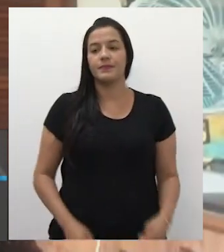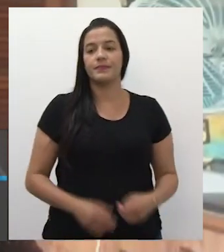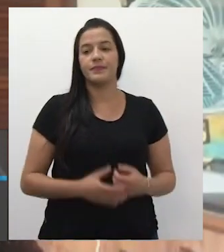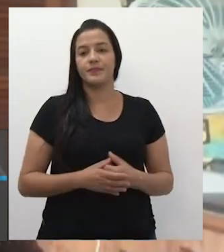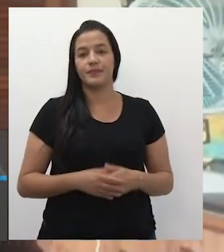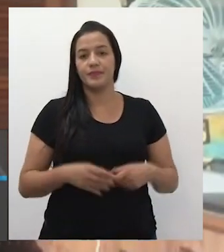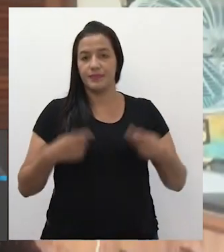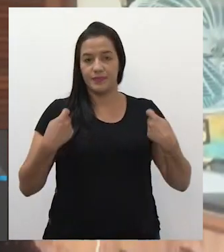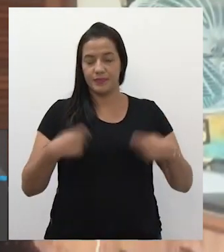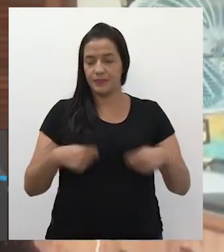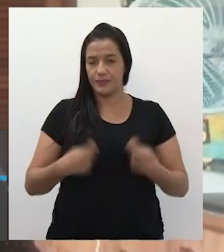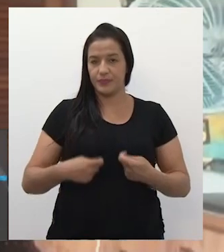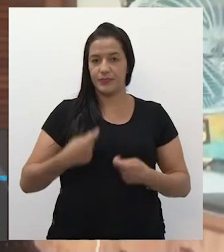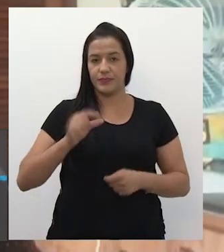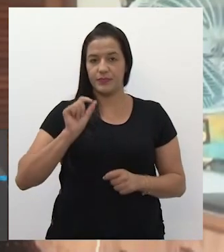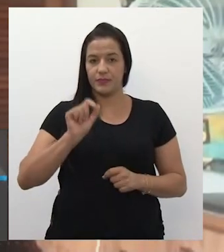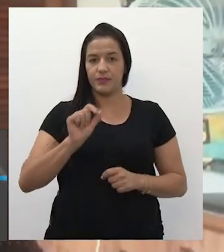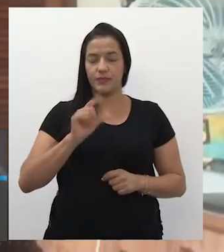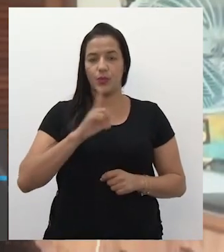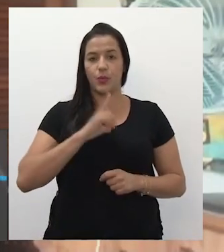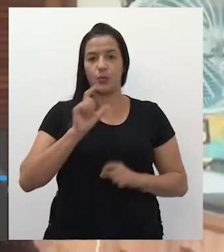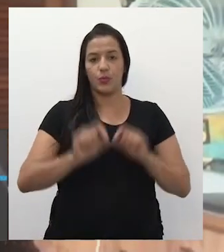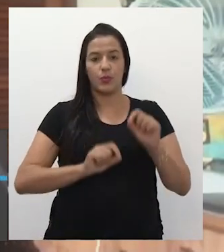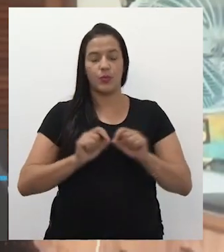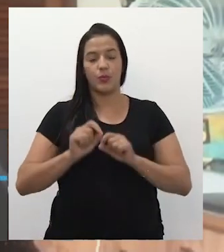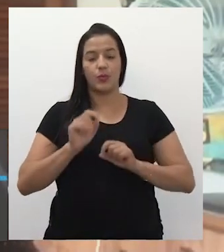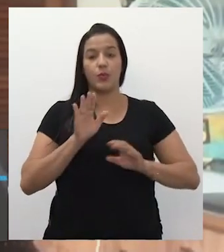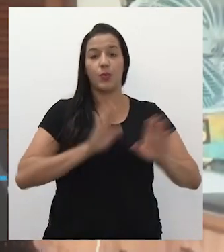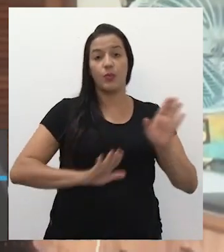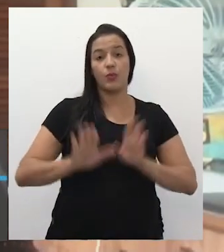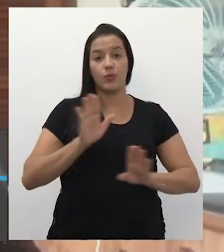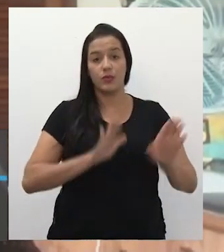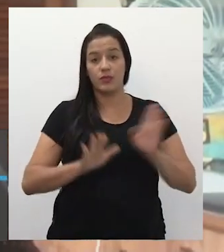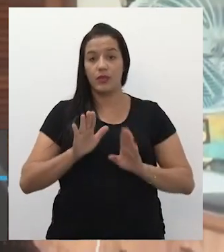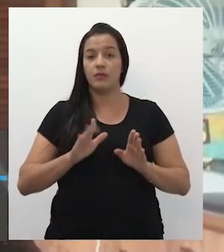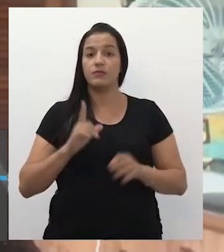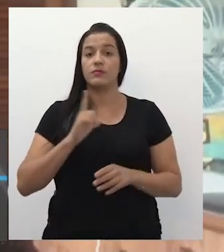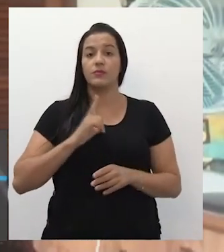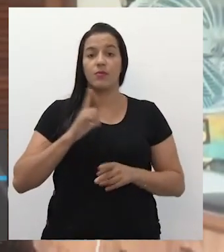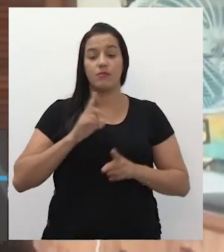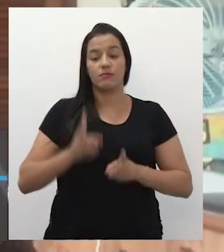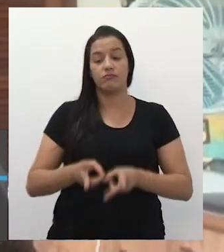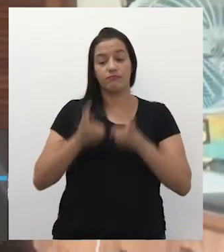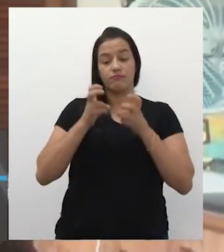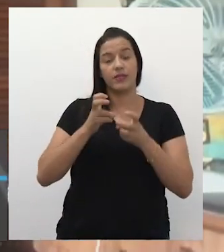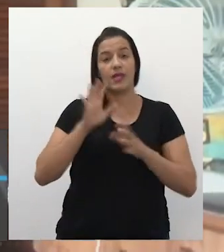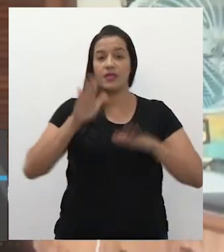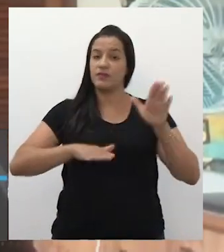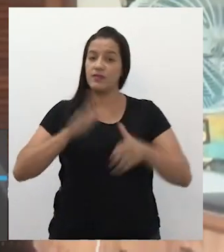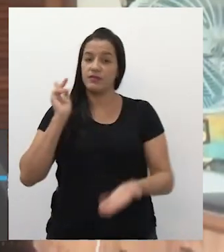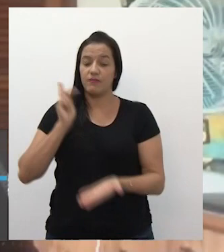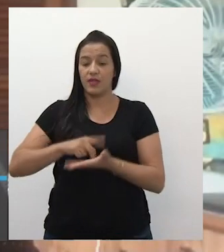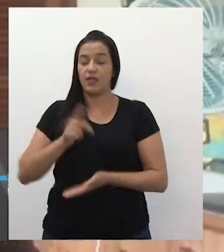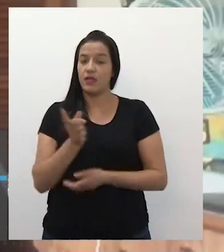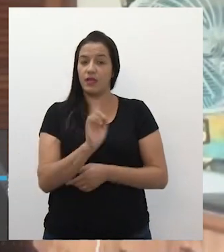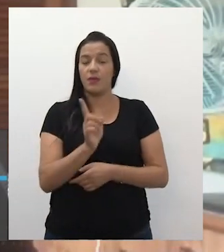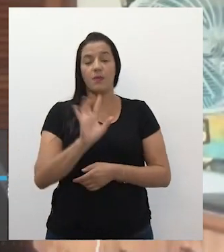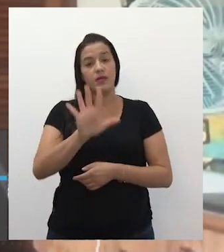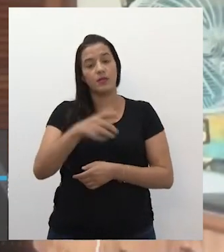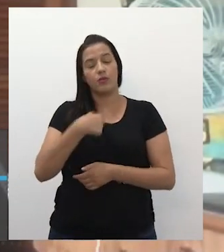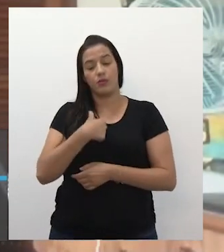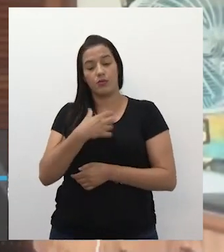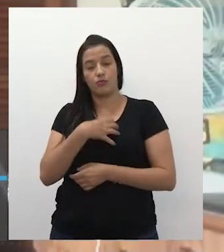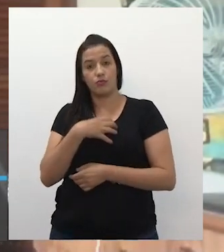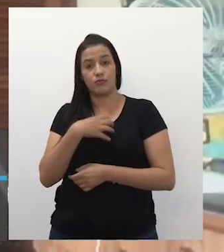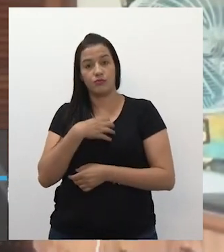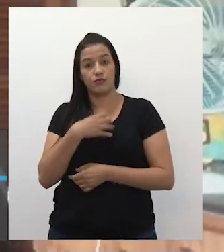dizer que isso é uma percepção minha, que pode não ser verdadeira, mas é como eu estou sentindo, tá? Porque eu não